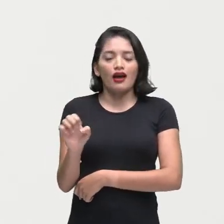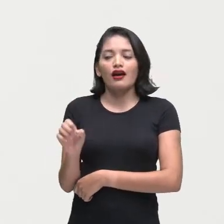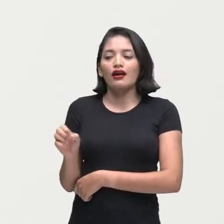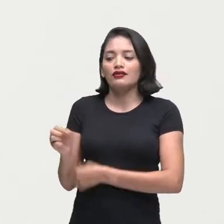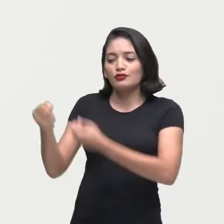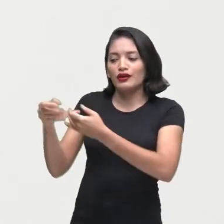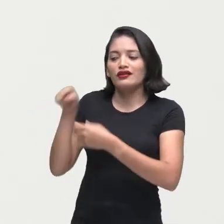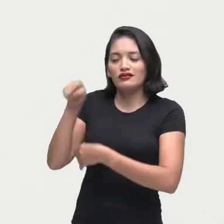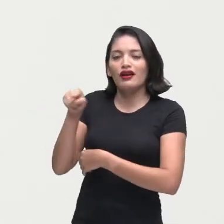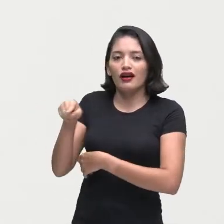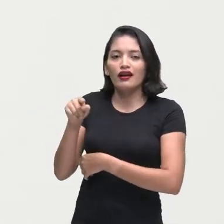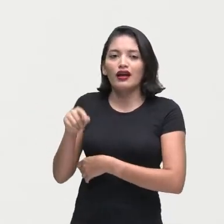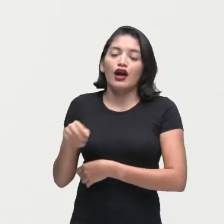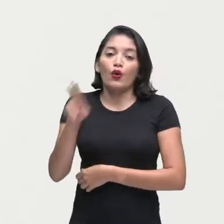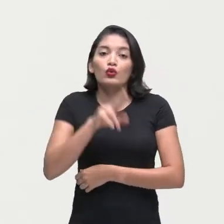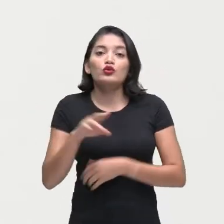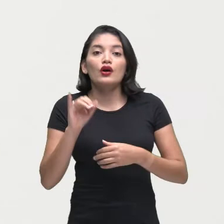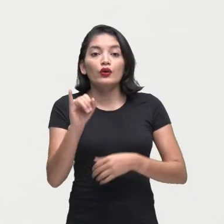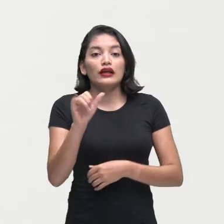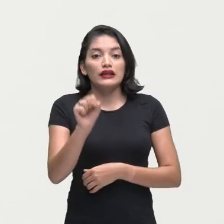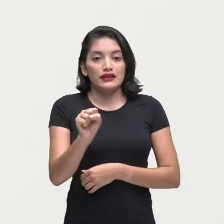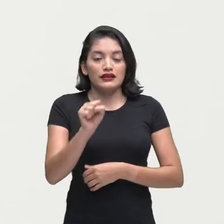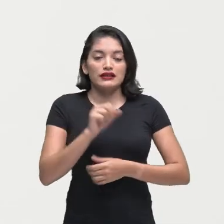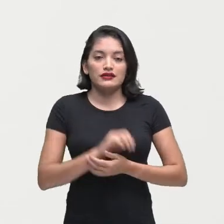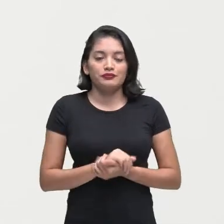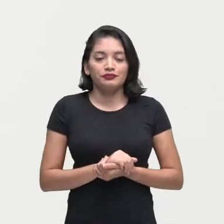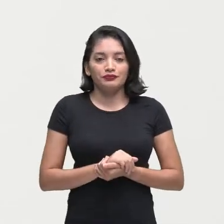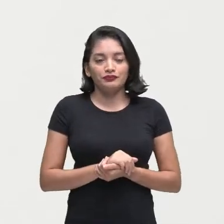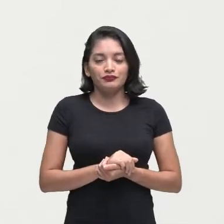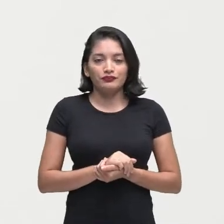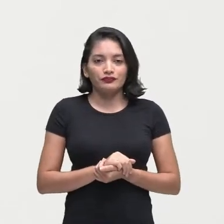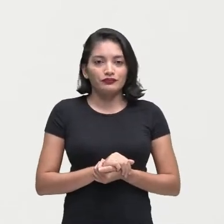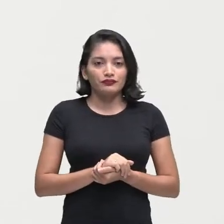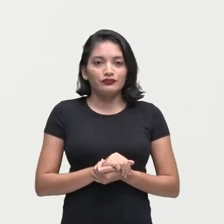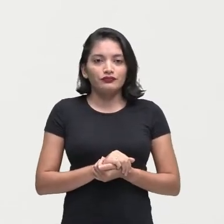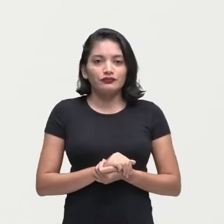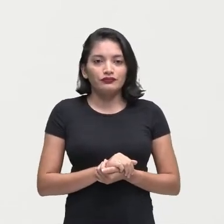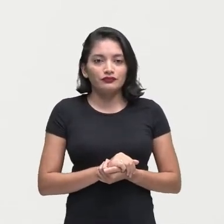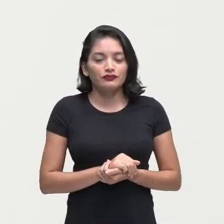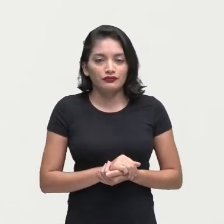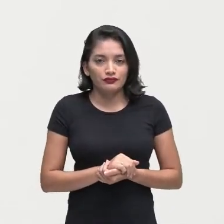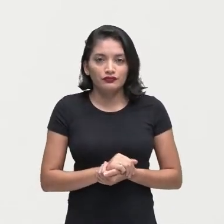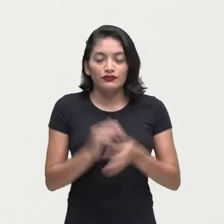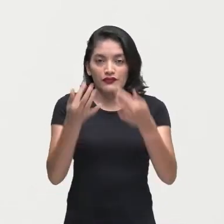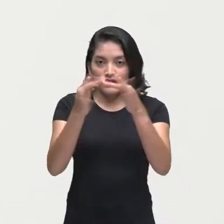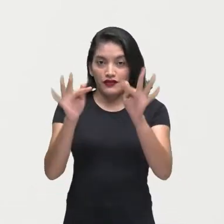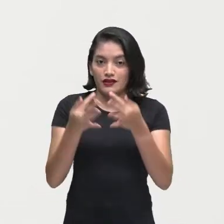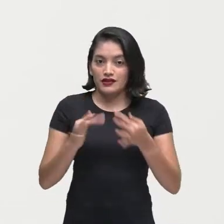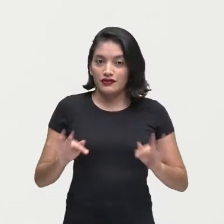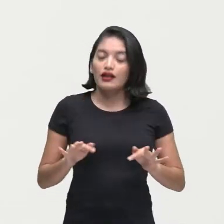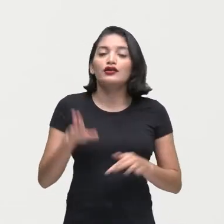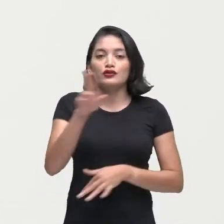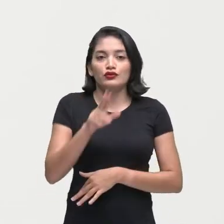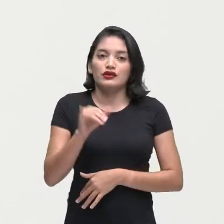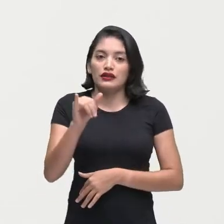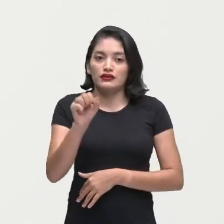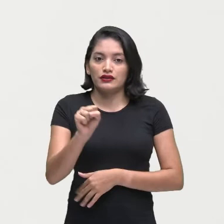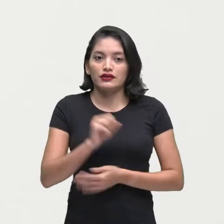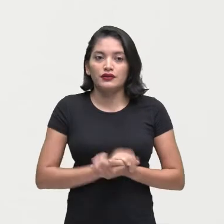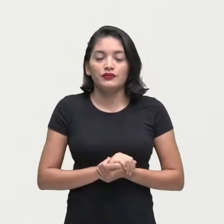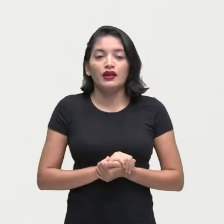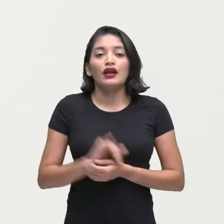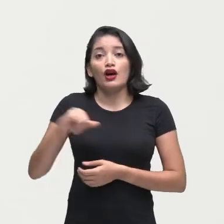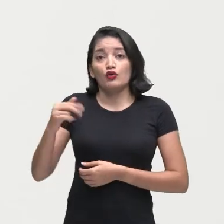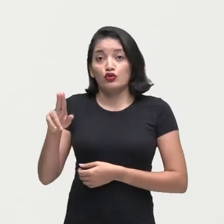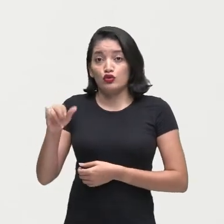vou subir Júlia esconda aí eu sei se estuda Júlia é dos Estados